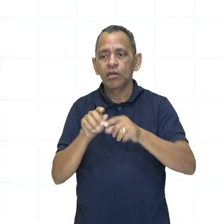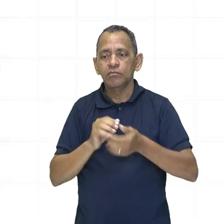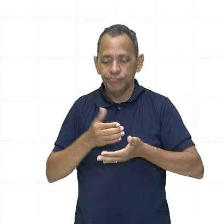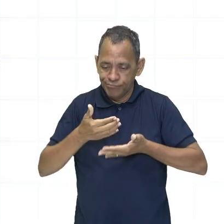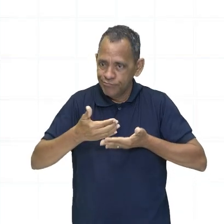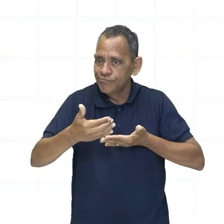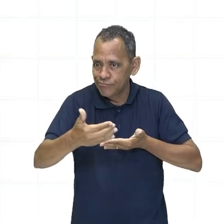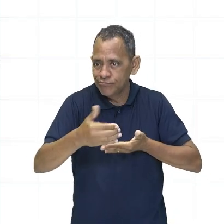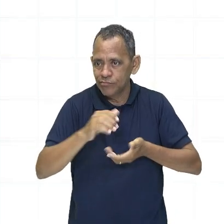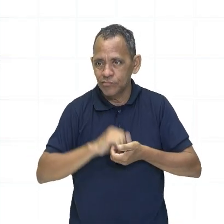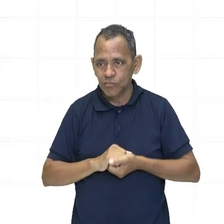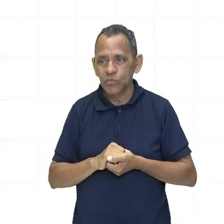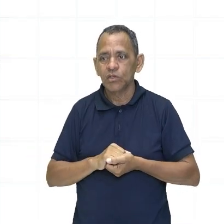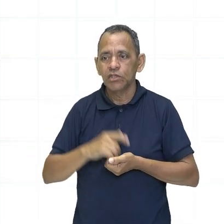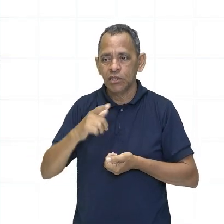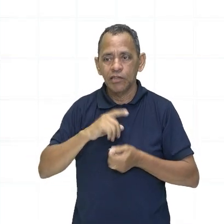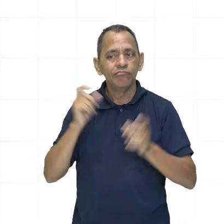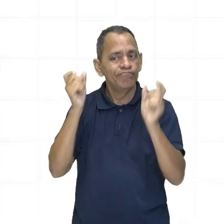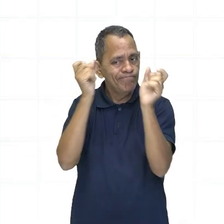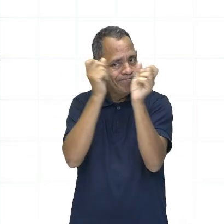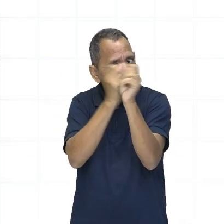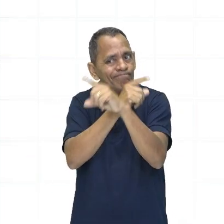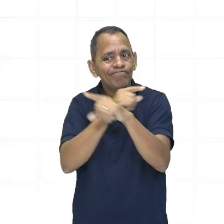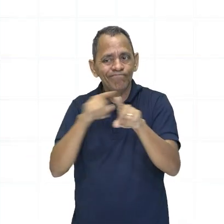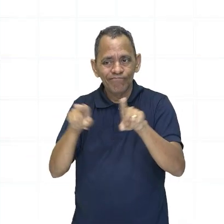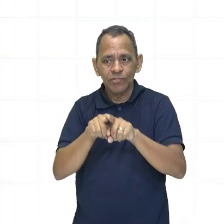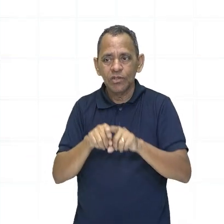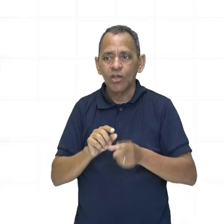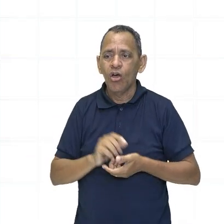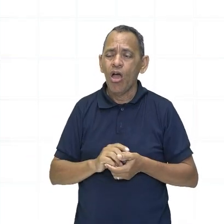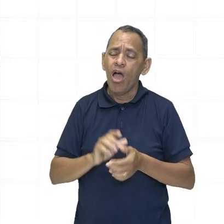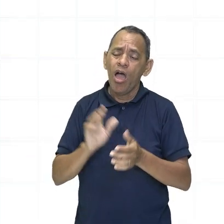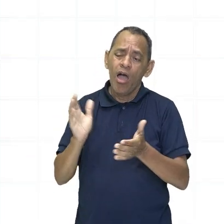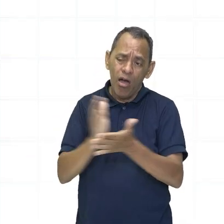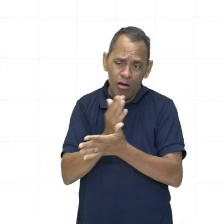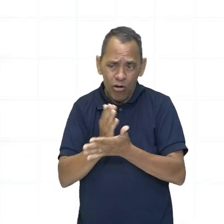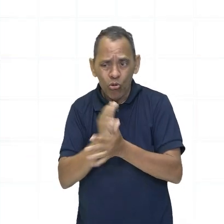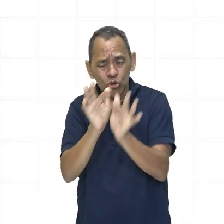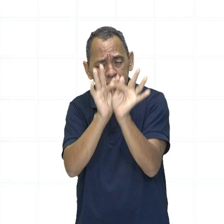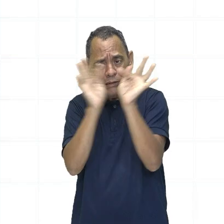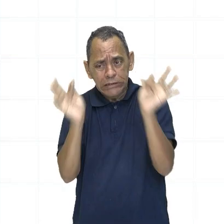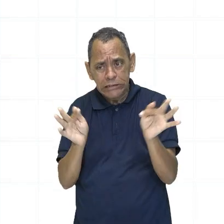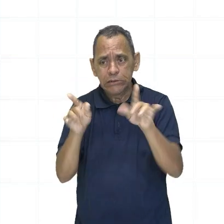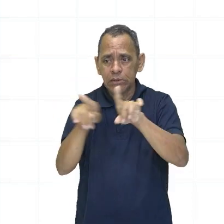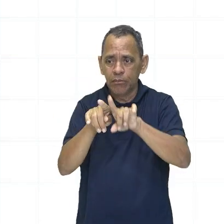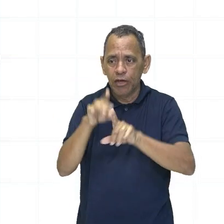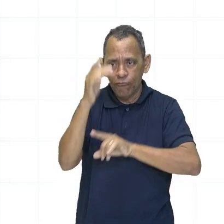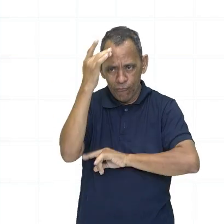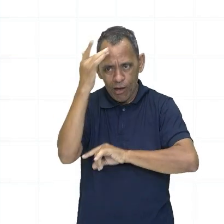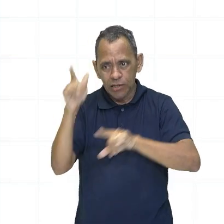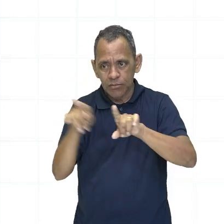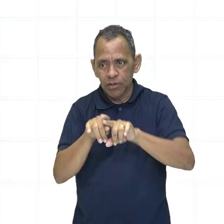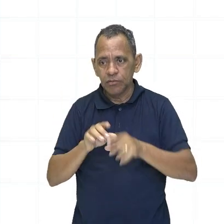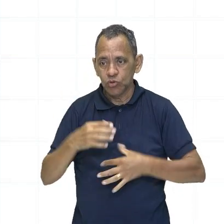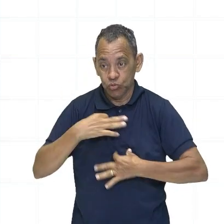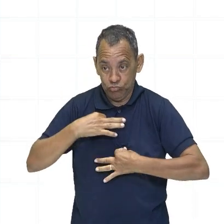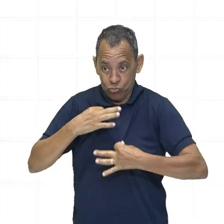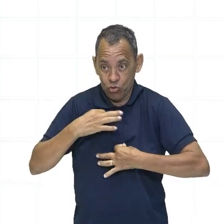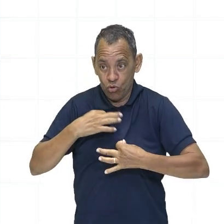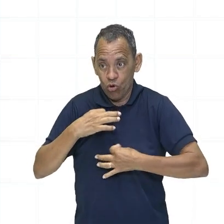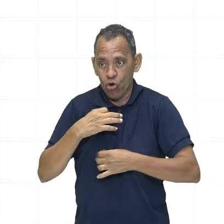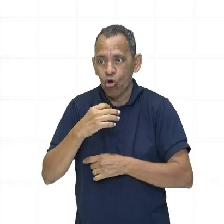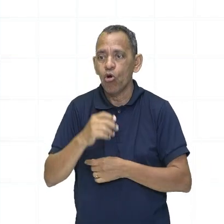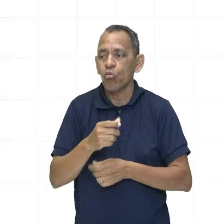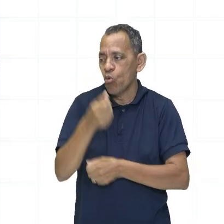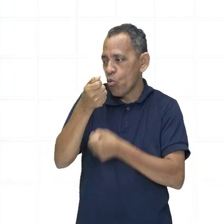alguns bem difíceis, outros mais fáceis. Um dos acessórios dos dançarinos é uma